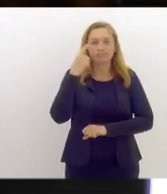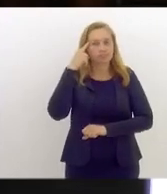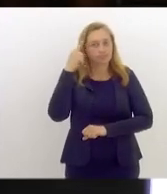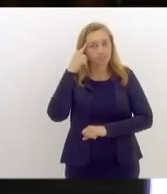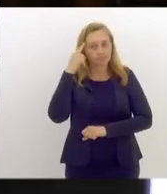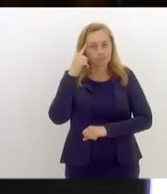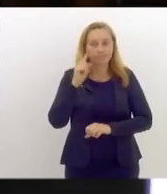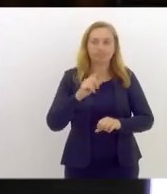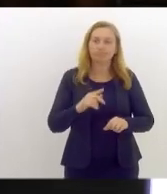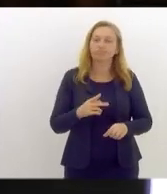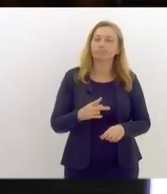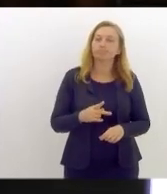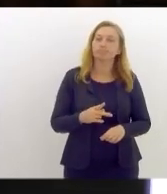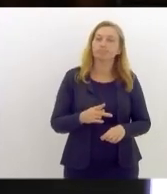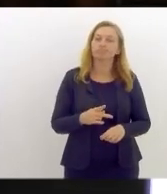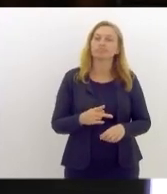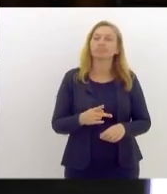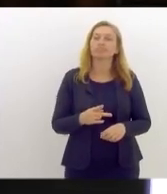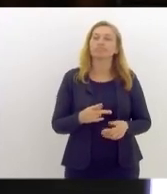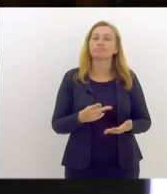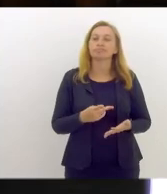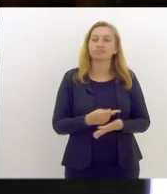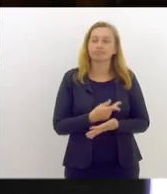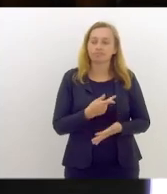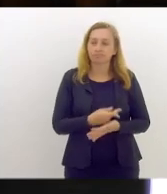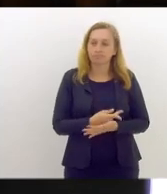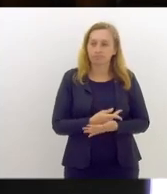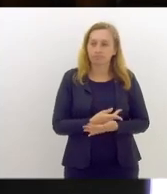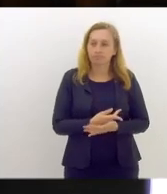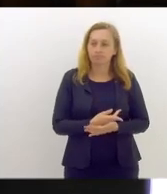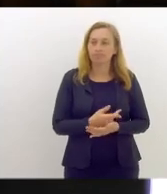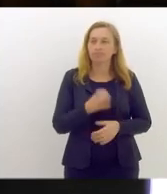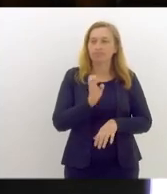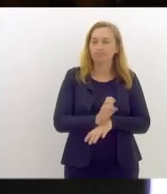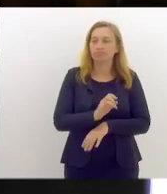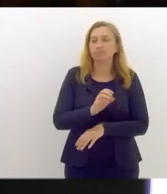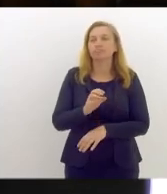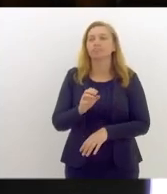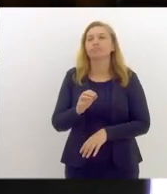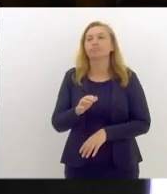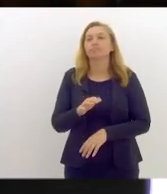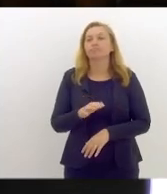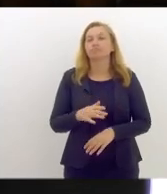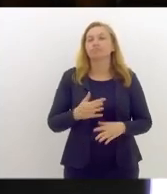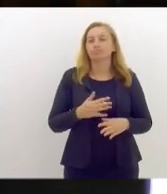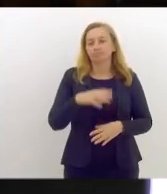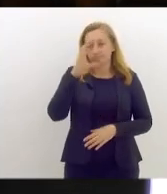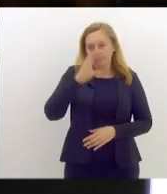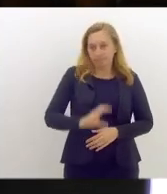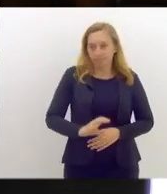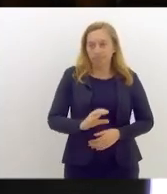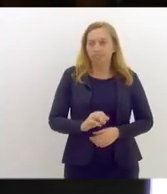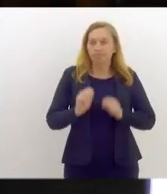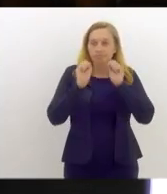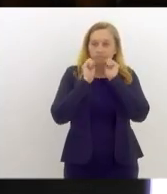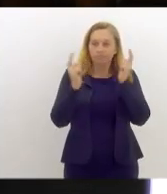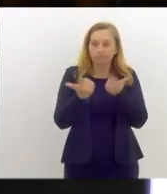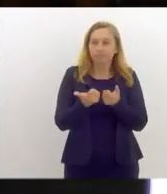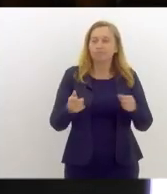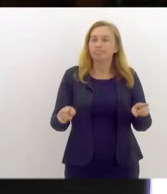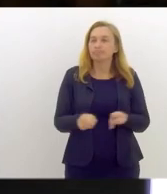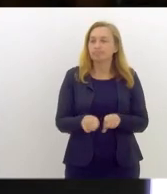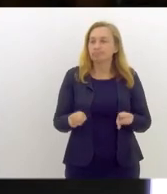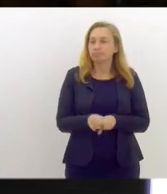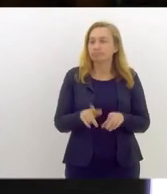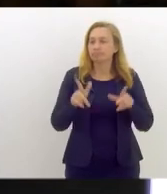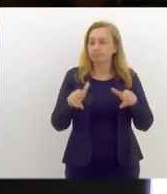nas consequências de suas decisões para o estado e para o cidadão né É alerj da mesma forma